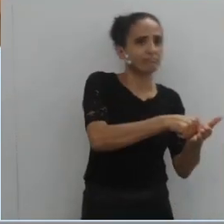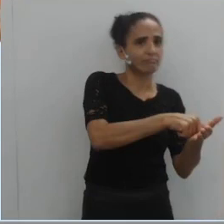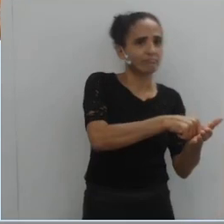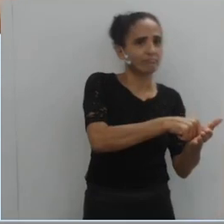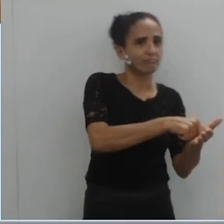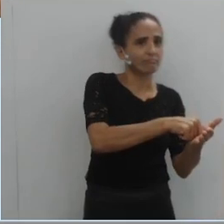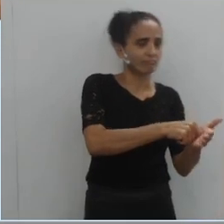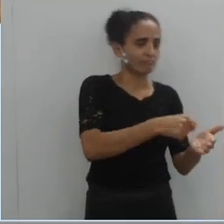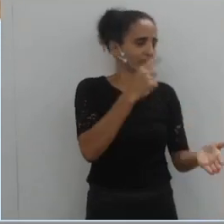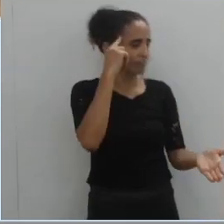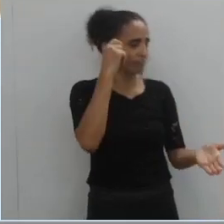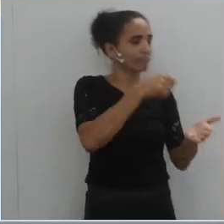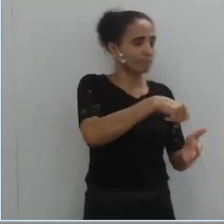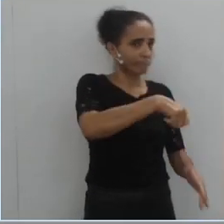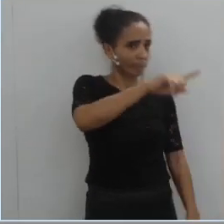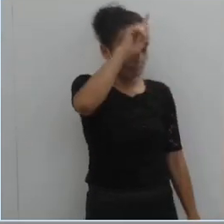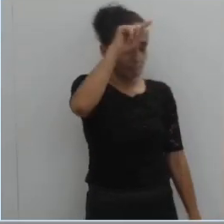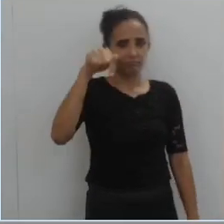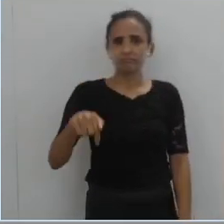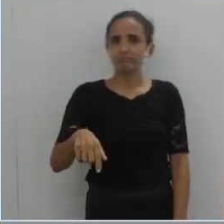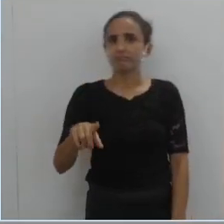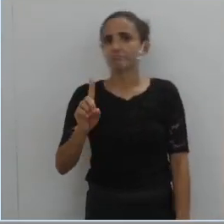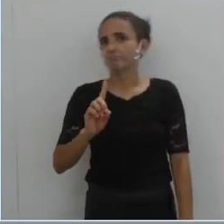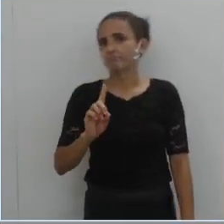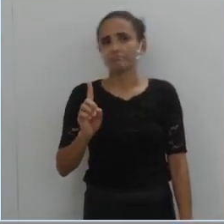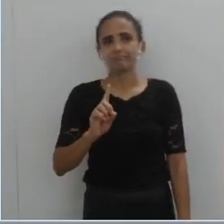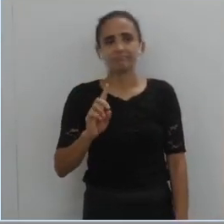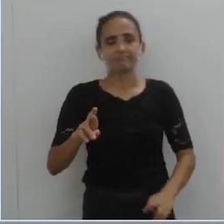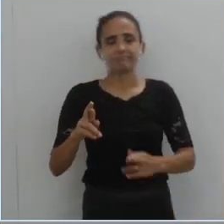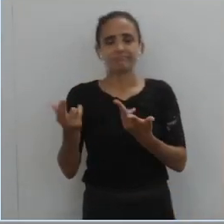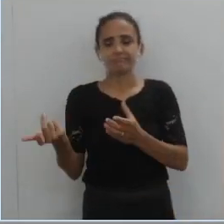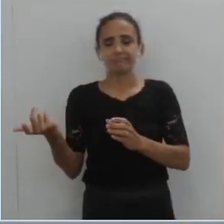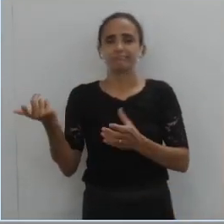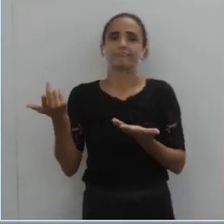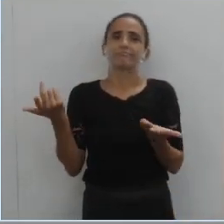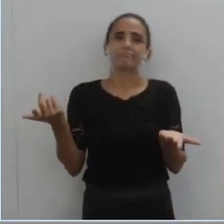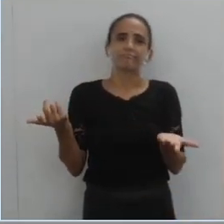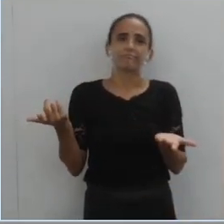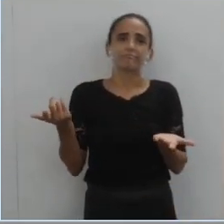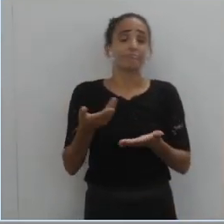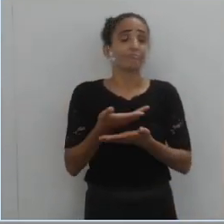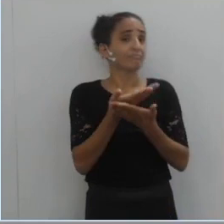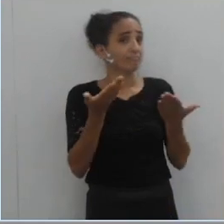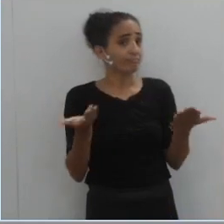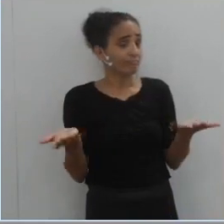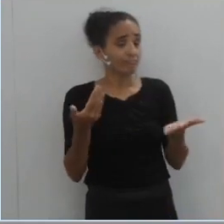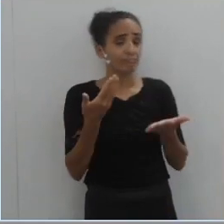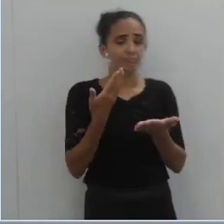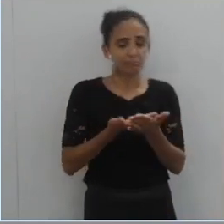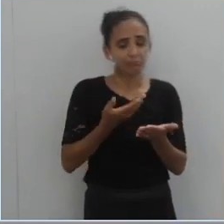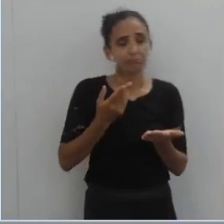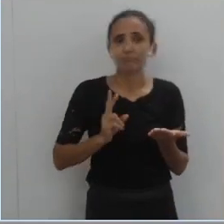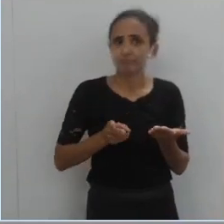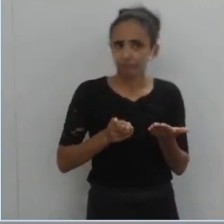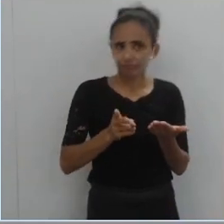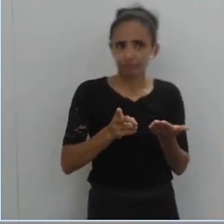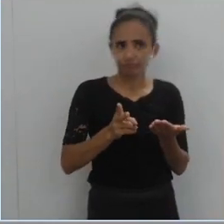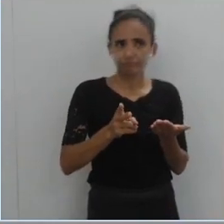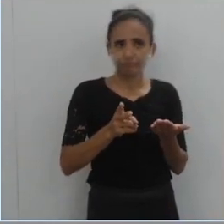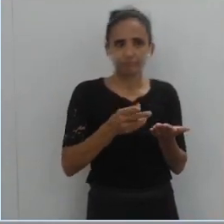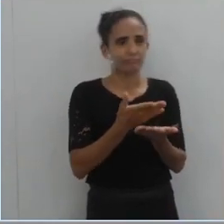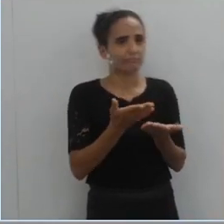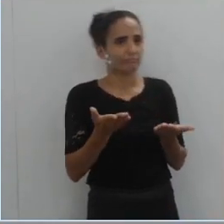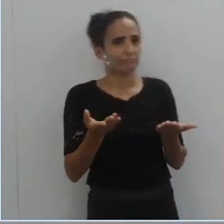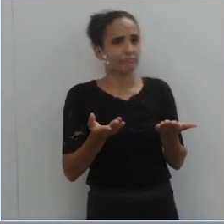Matriarca, né? Então ela podia tomar essas decisões do lar. Voltando para a Idade Média, não. A